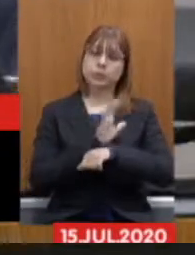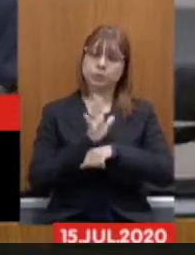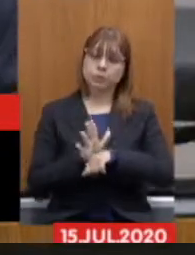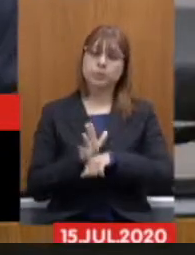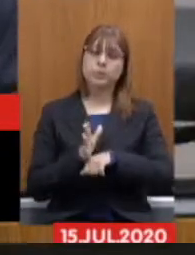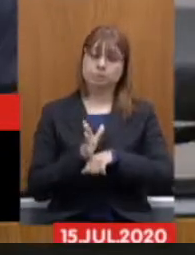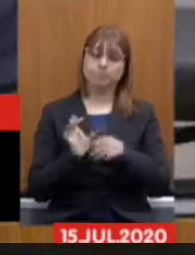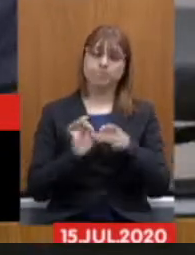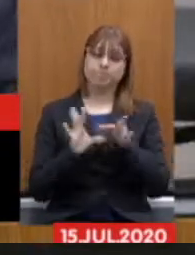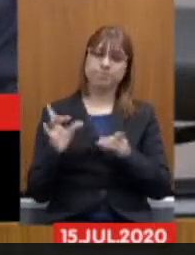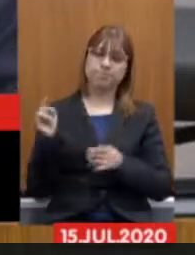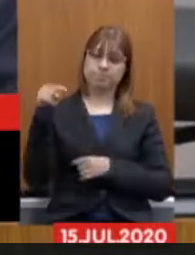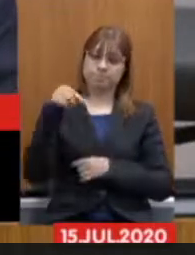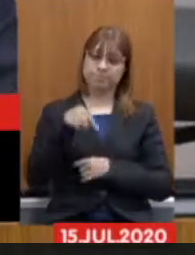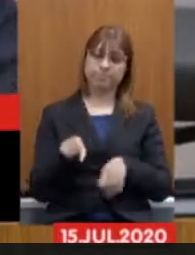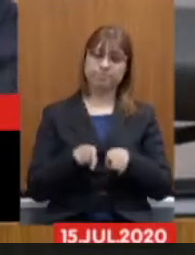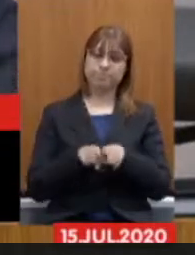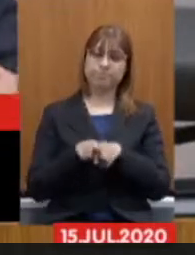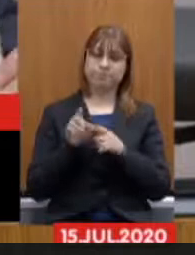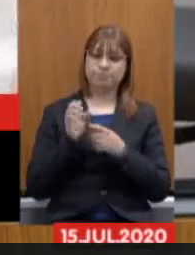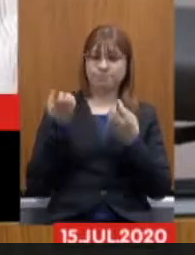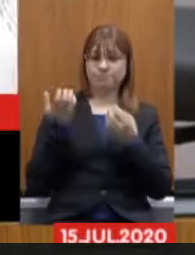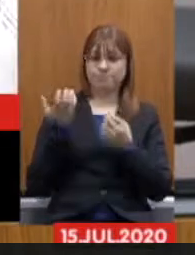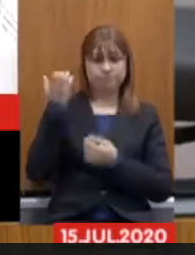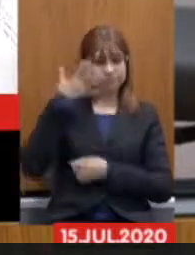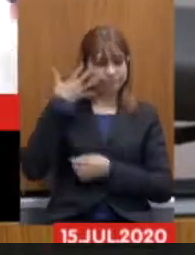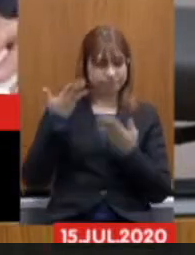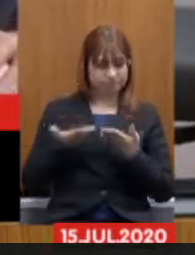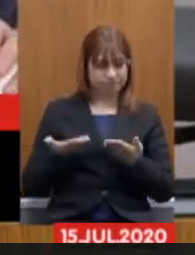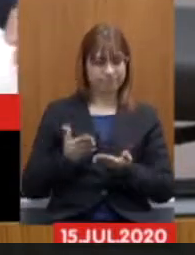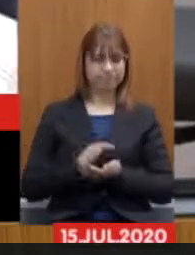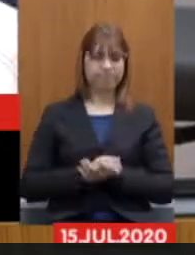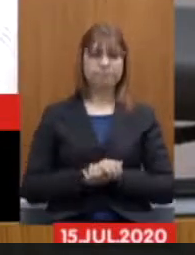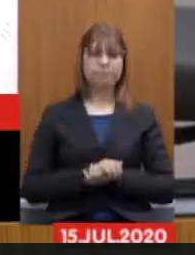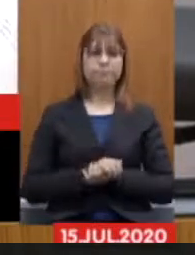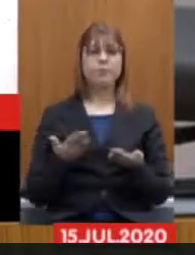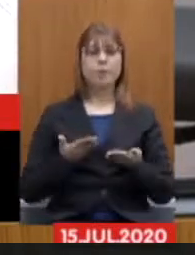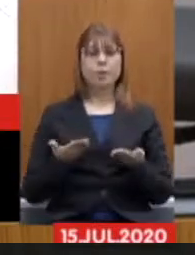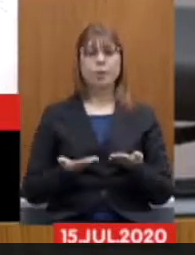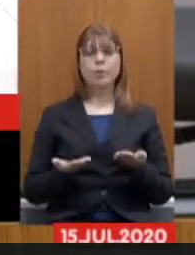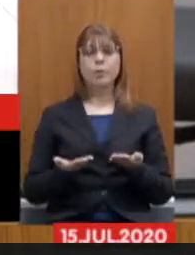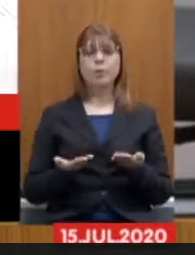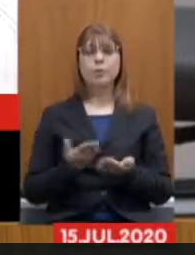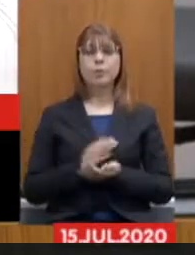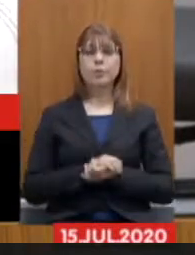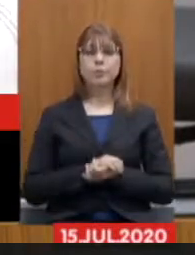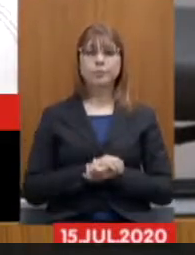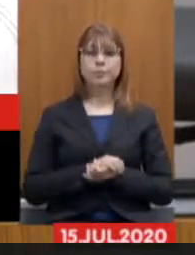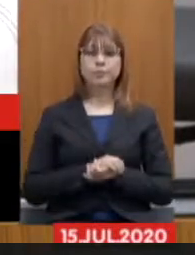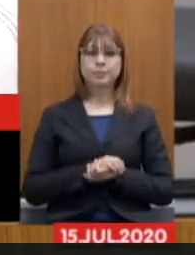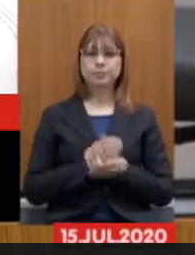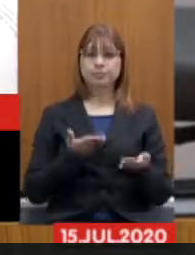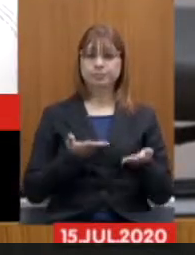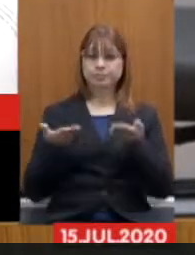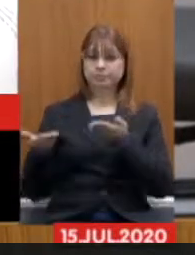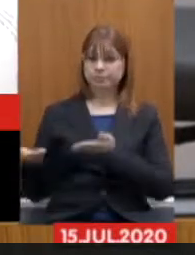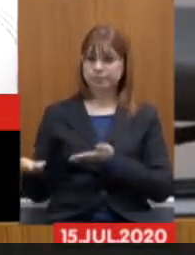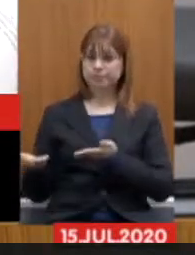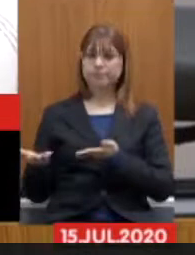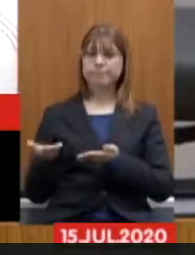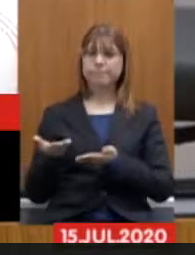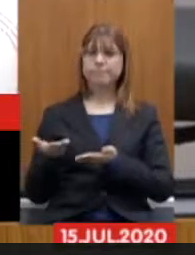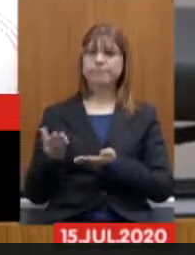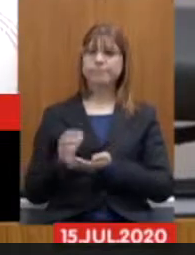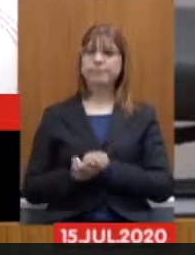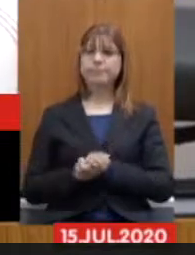disponibilidade em participar desse seminário pela exposição que acaba de proferir na sequência concedemos a